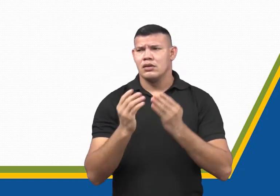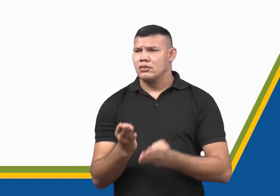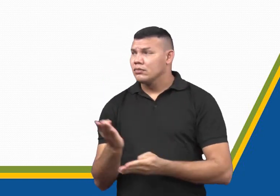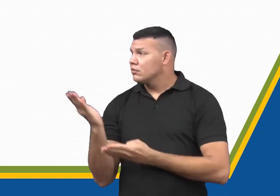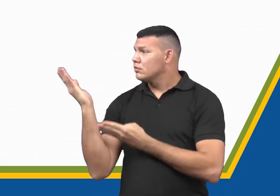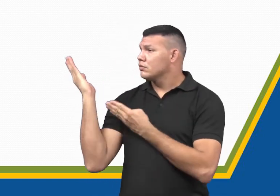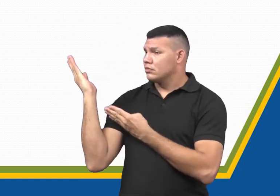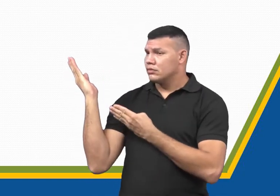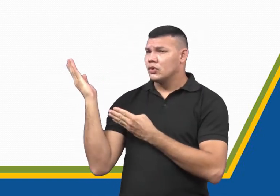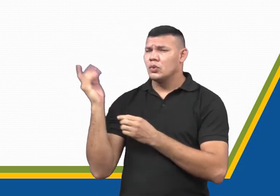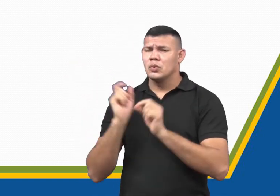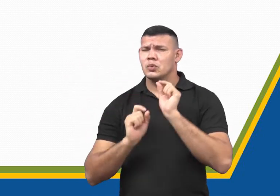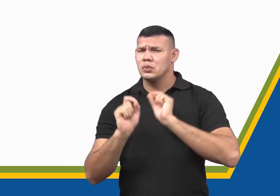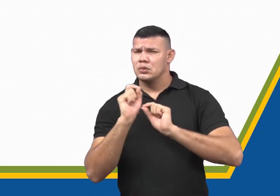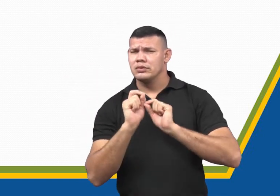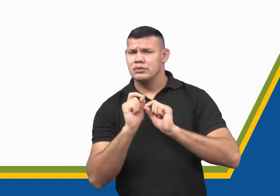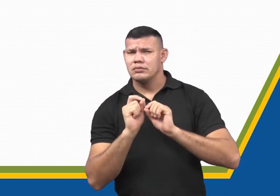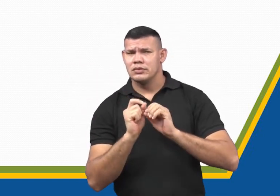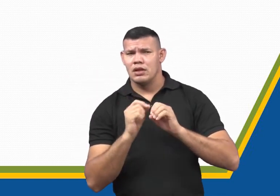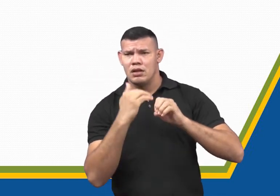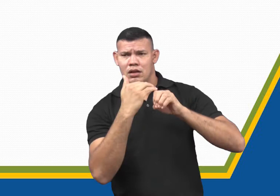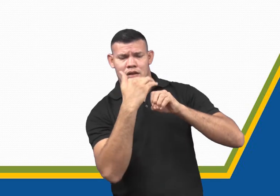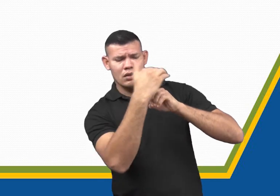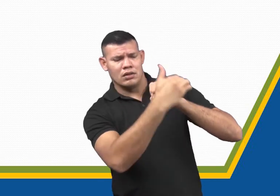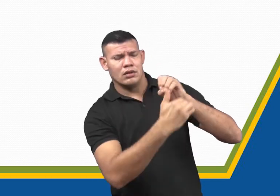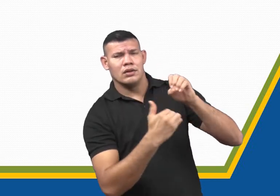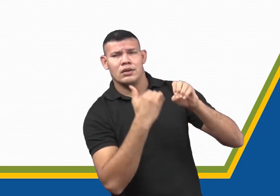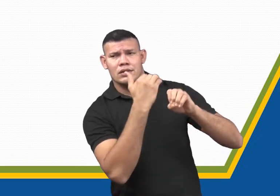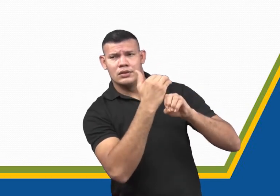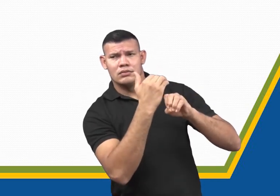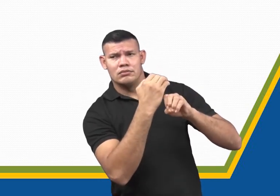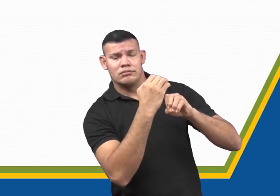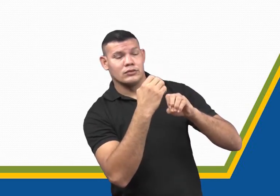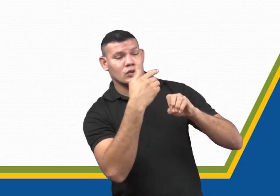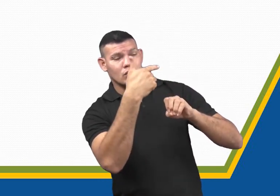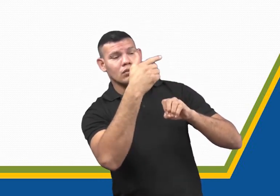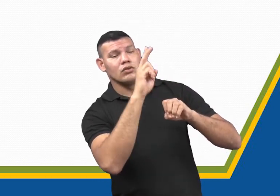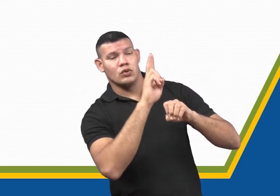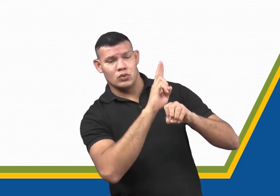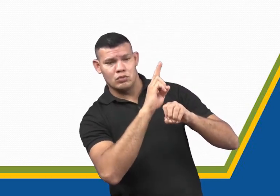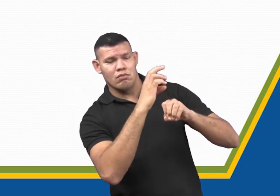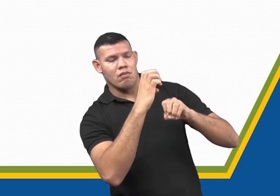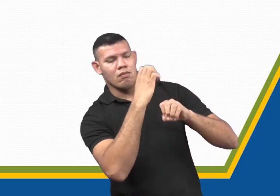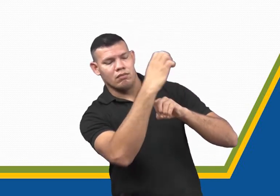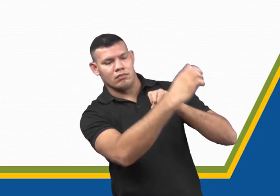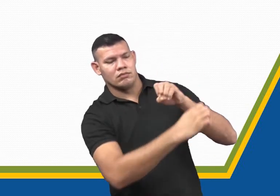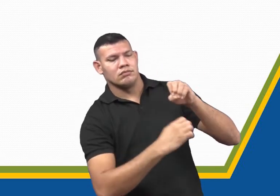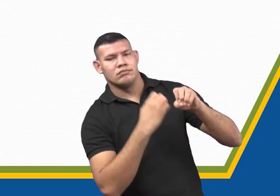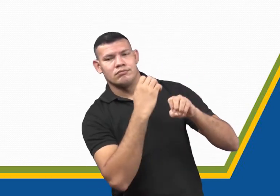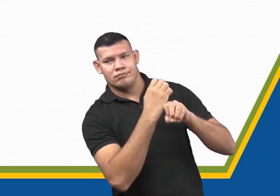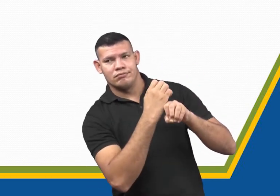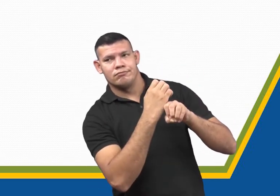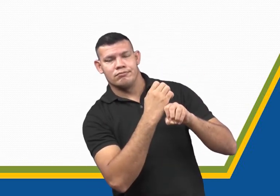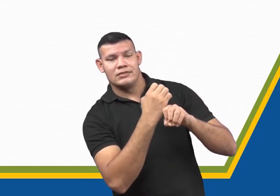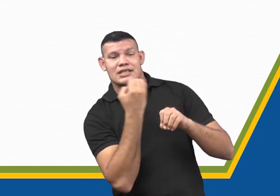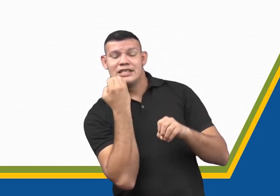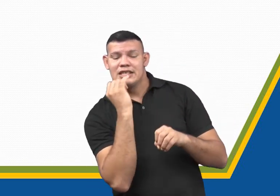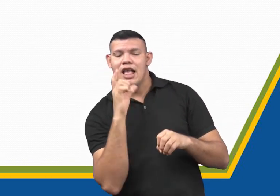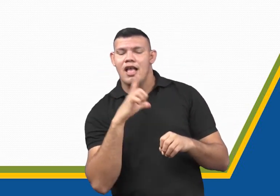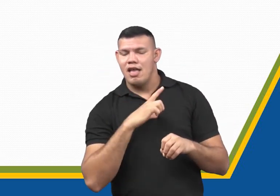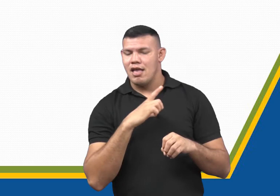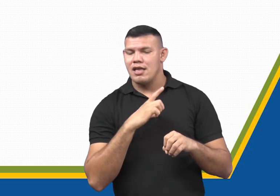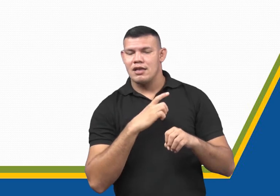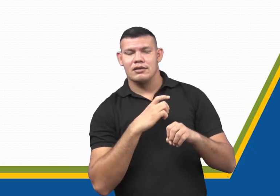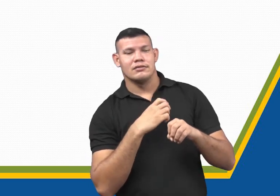gente suporta ali nesse átomo, é suportado no máximo 2 elétrons. O que isso significa? Se o átomo tem 5